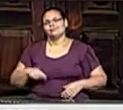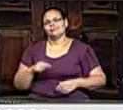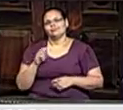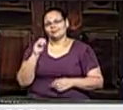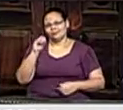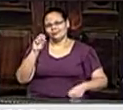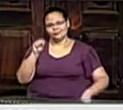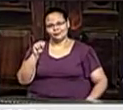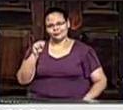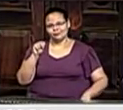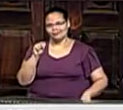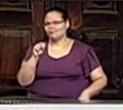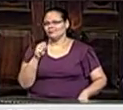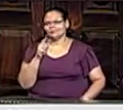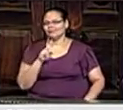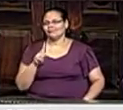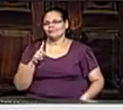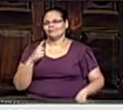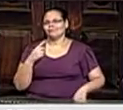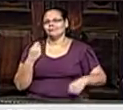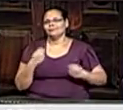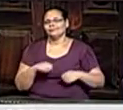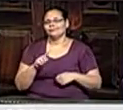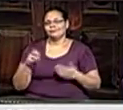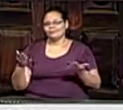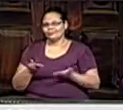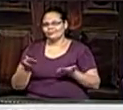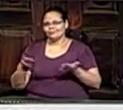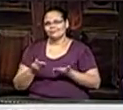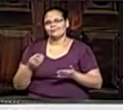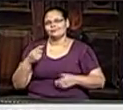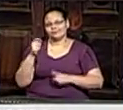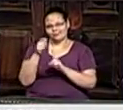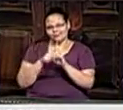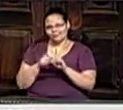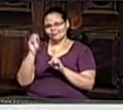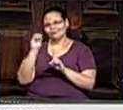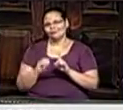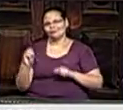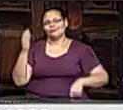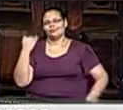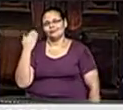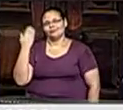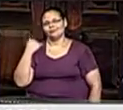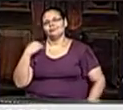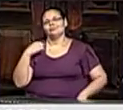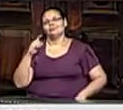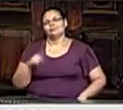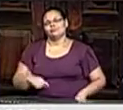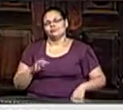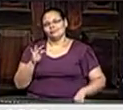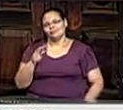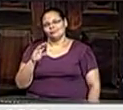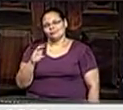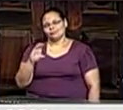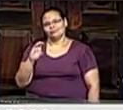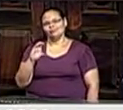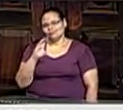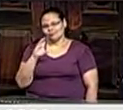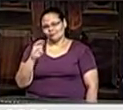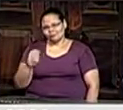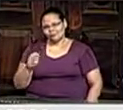social não era computado. Agora, no mês de outubro passado, o Tribunal de Contas da